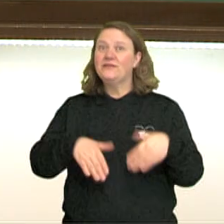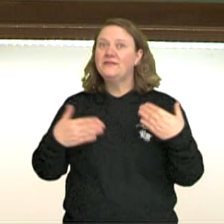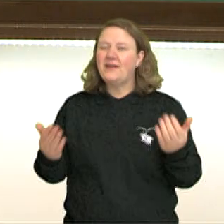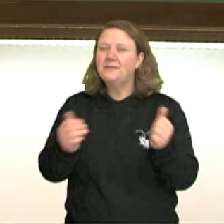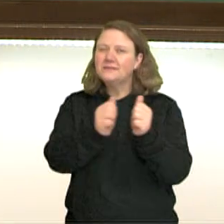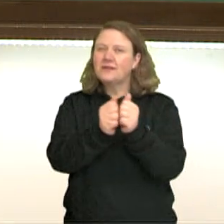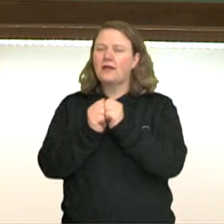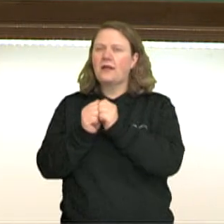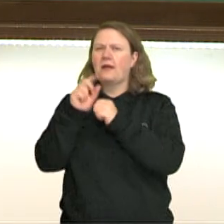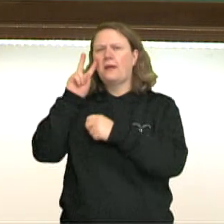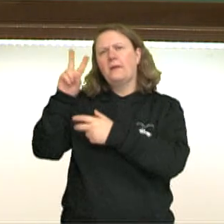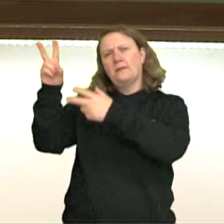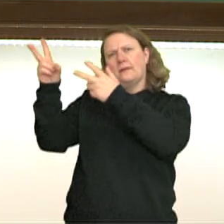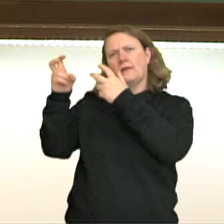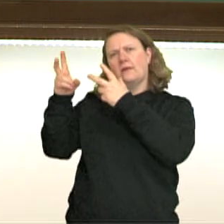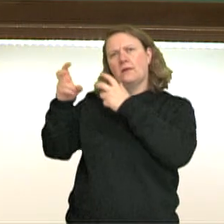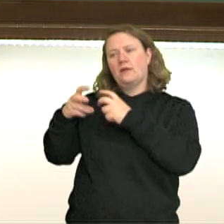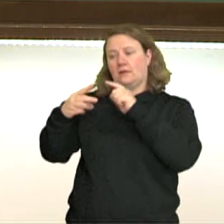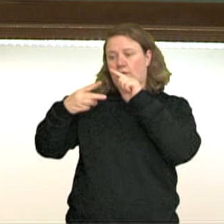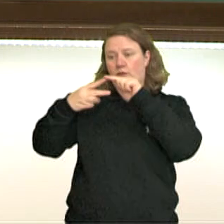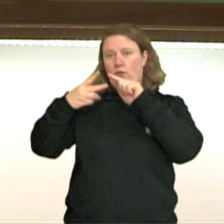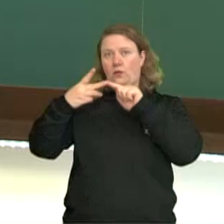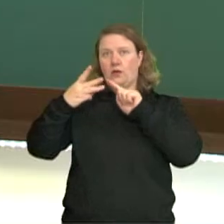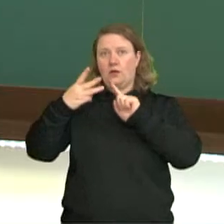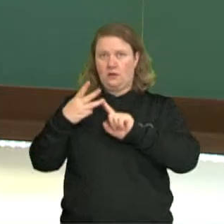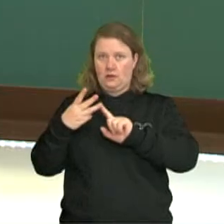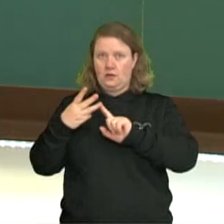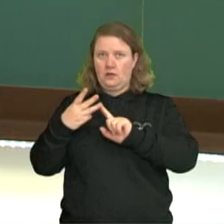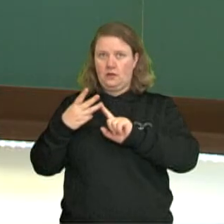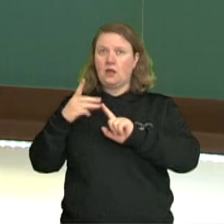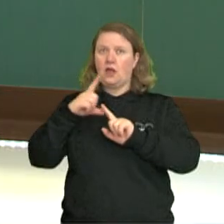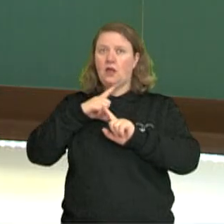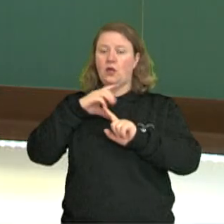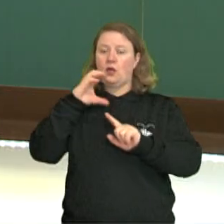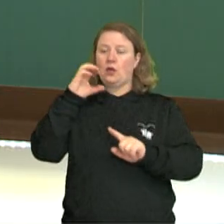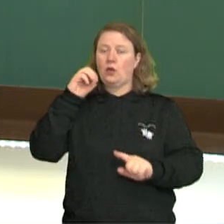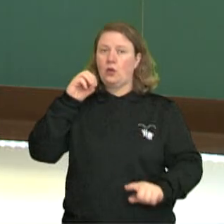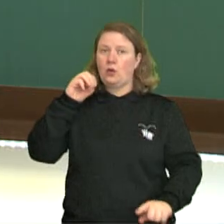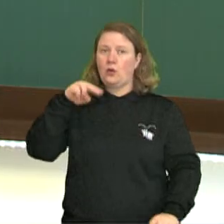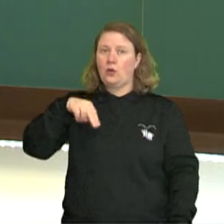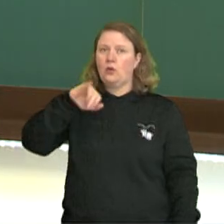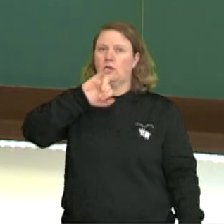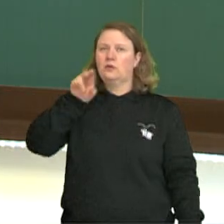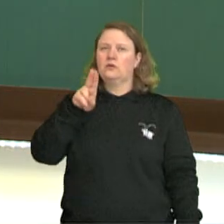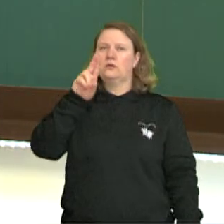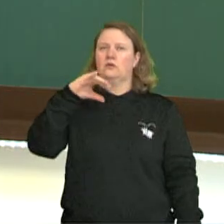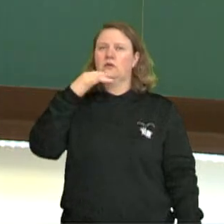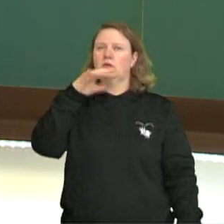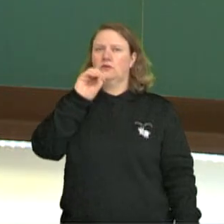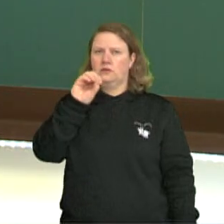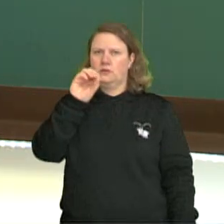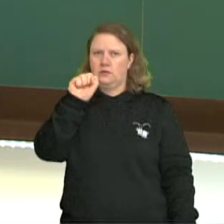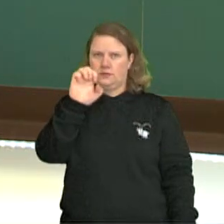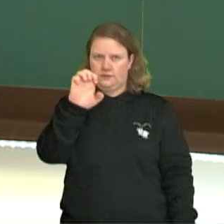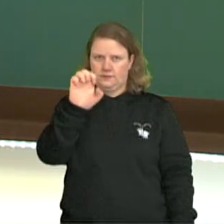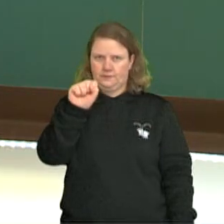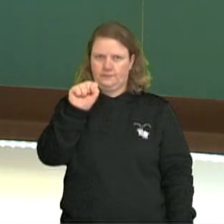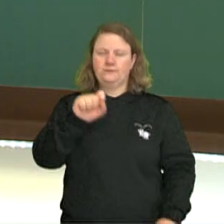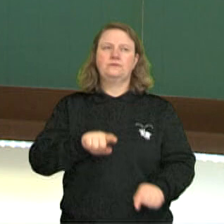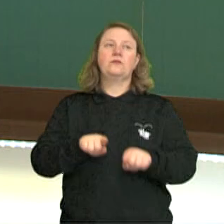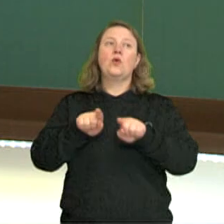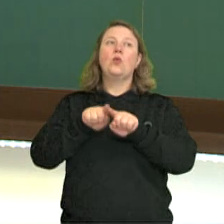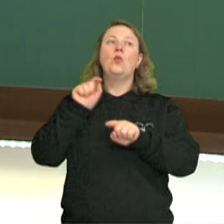Vamos juntos, minha gente. Observe que nós temos então três conectivos, três conjunções. Porque, e nem, né?